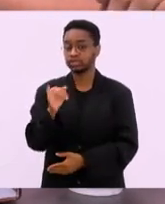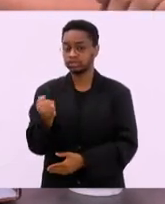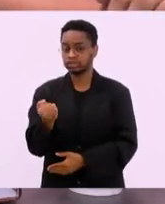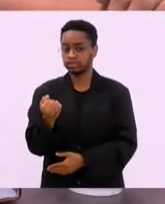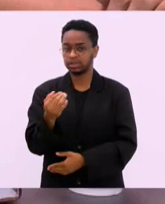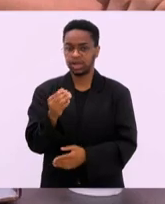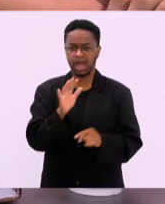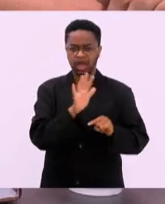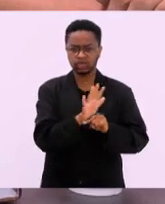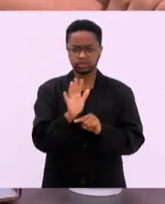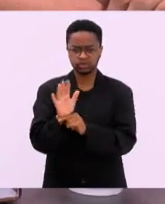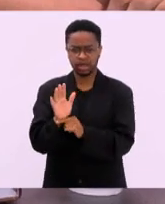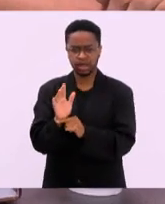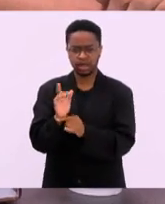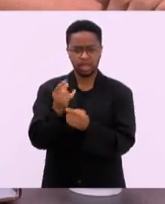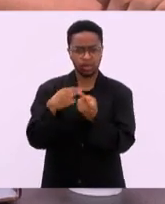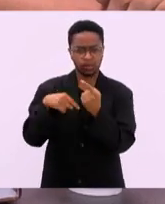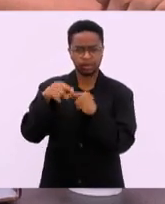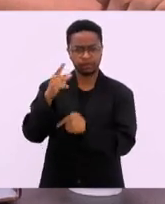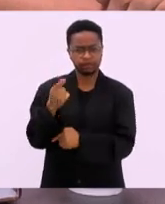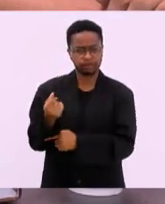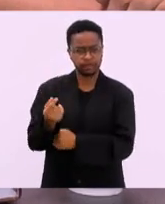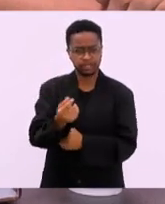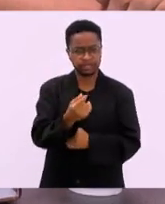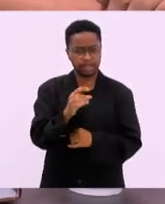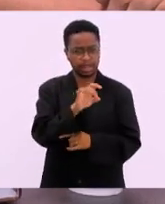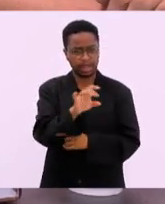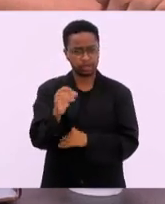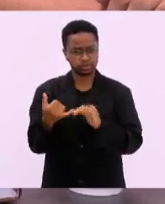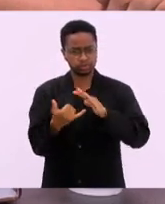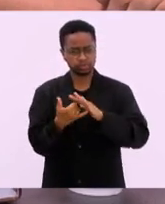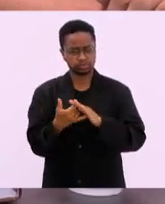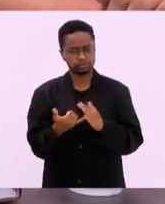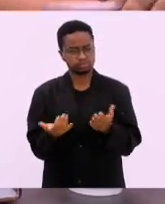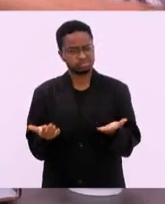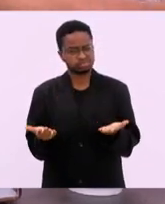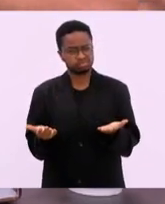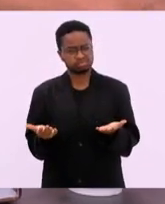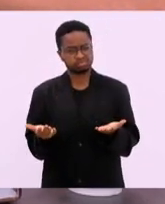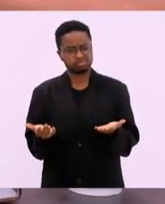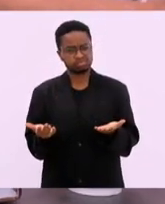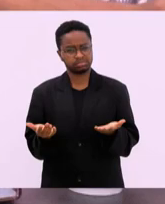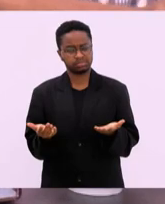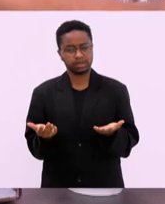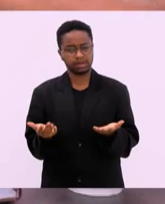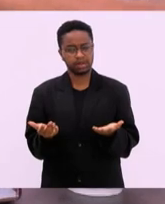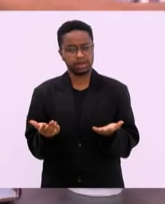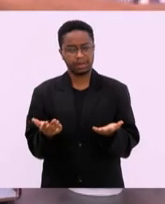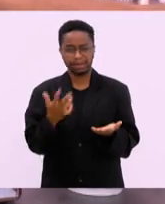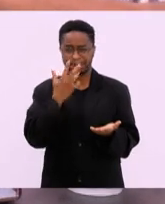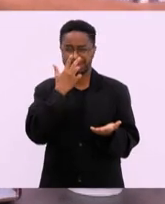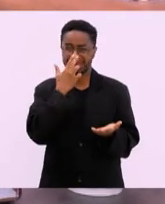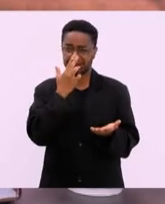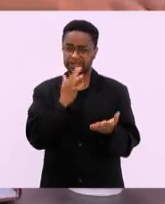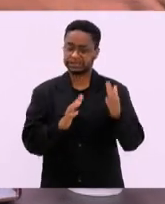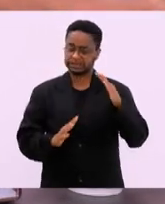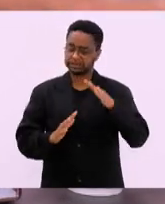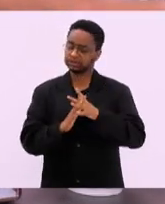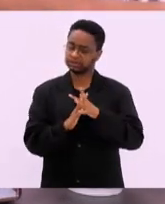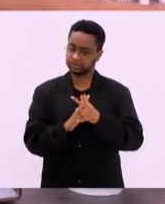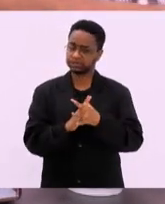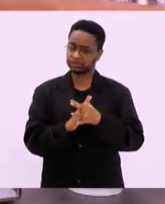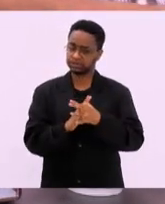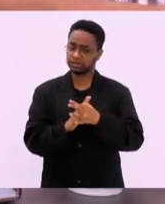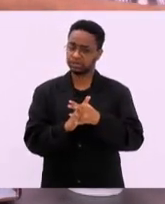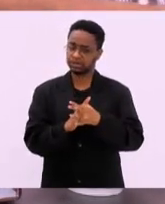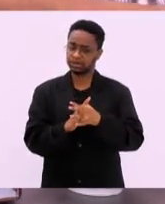a recuperação financeira das instituições. Isso daí não está ligeiramente excessivo, doutor? Das instituições